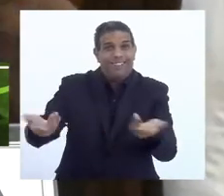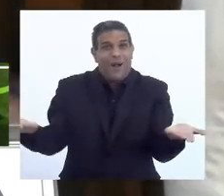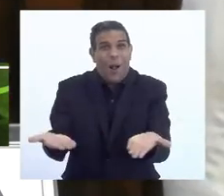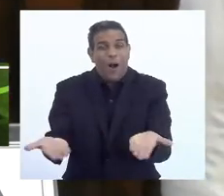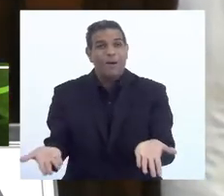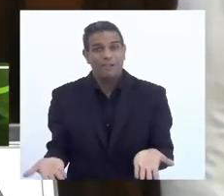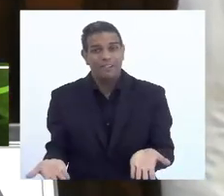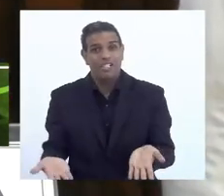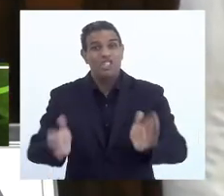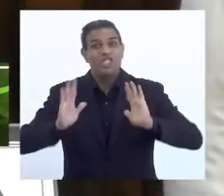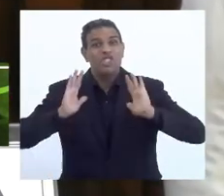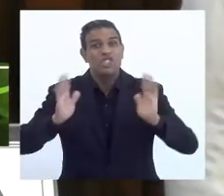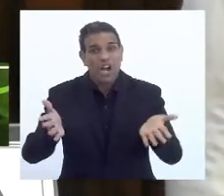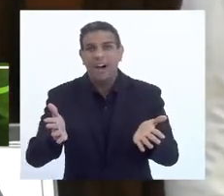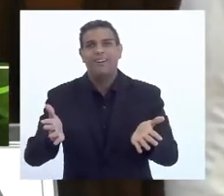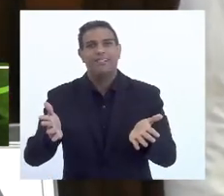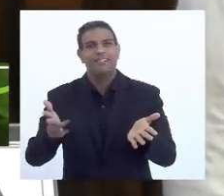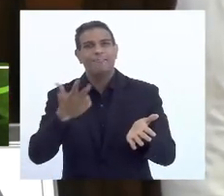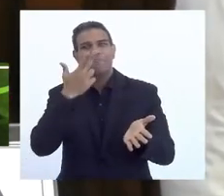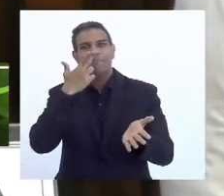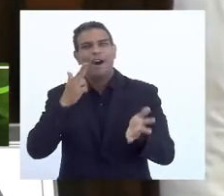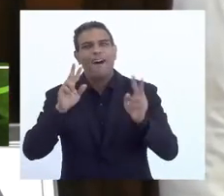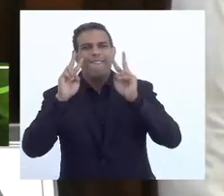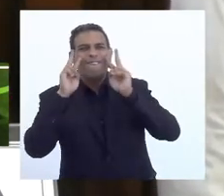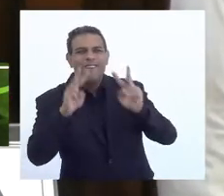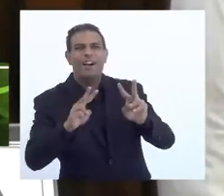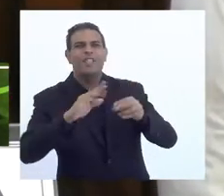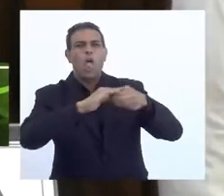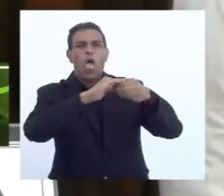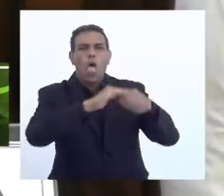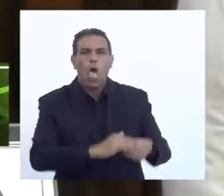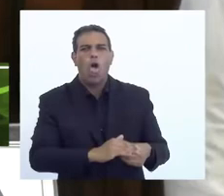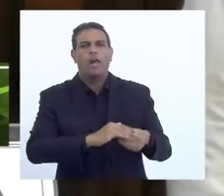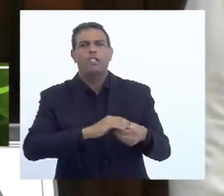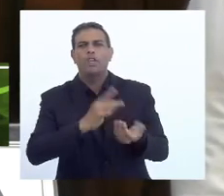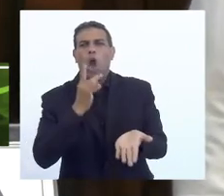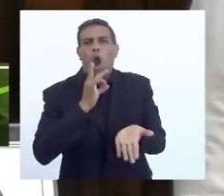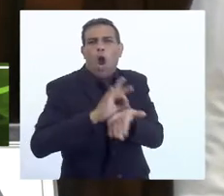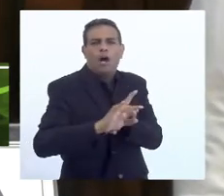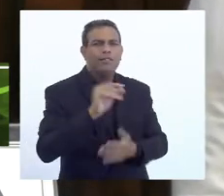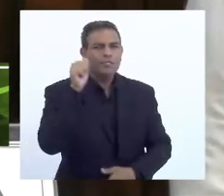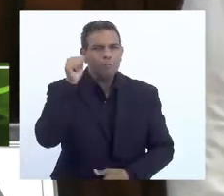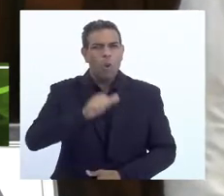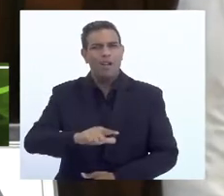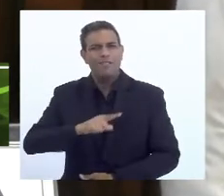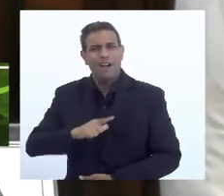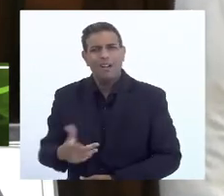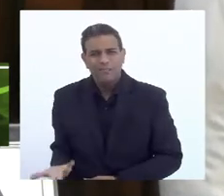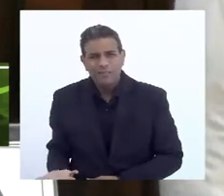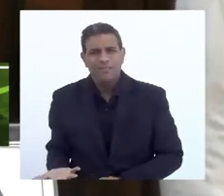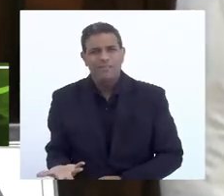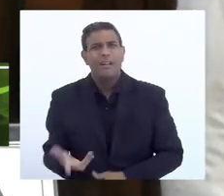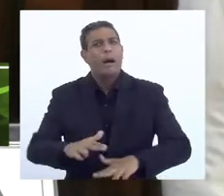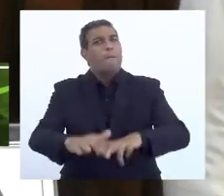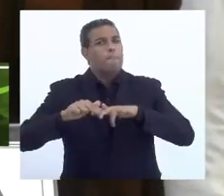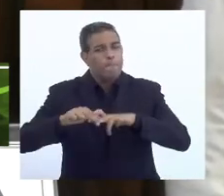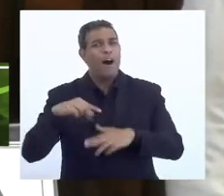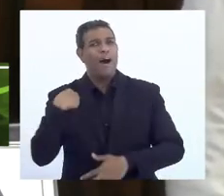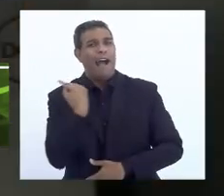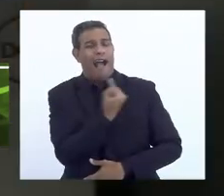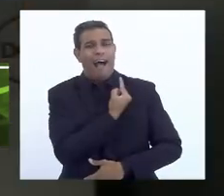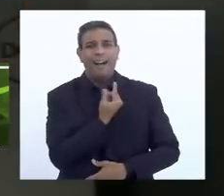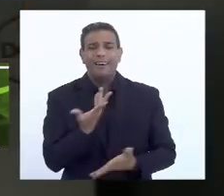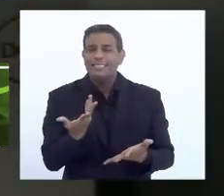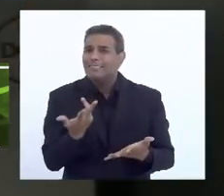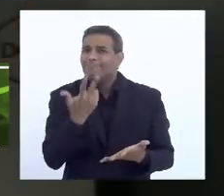é construído intrinsecamente com o ódio às mulheres. E, portanto, é por isso que nós vemos